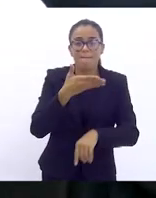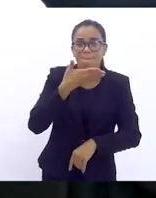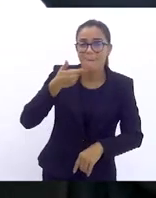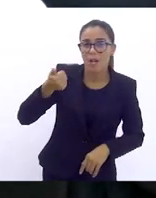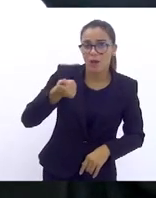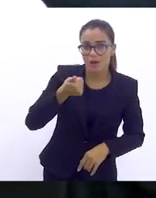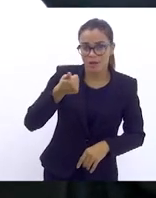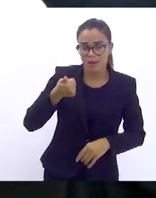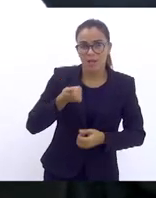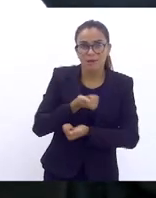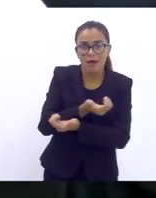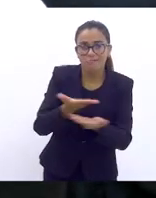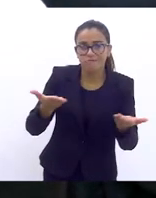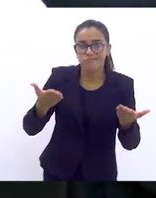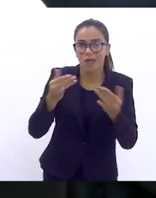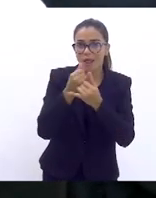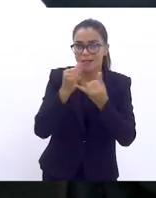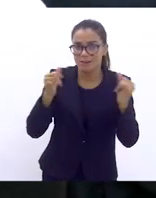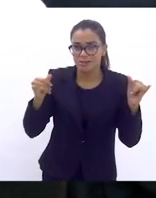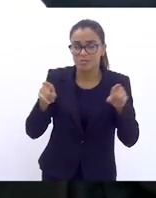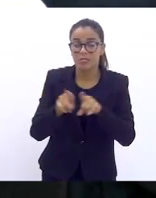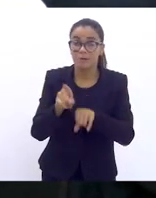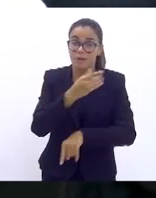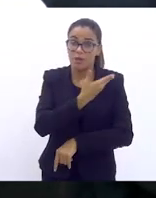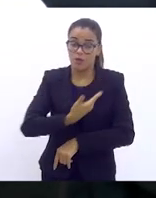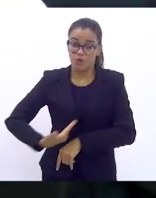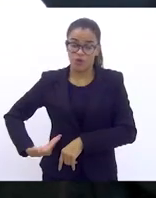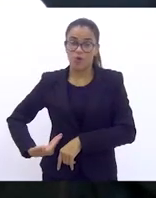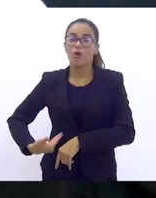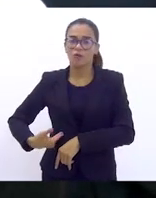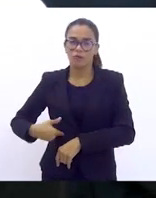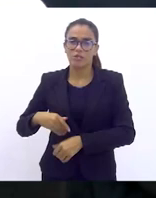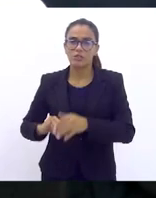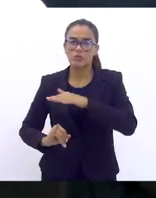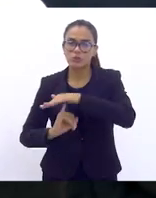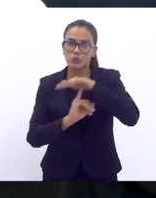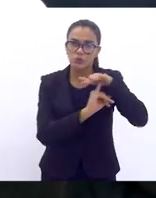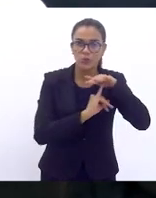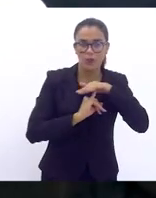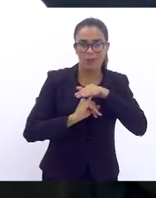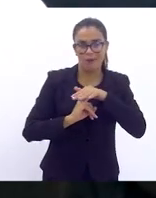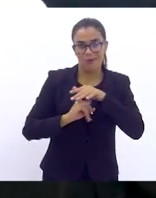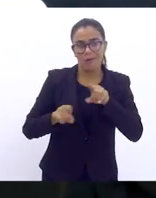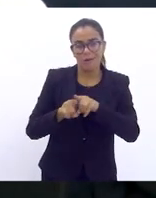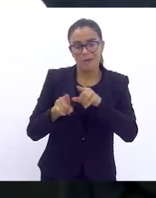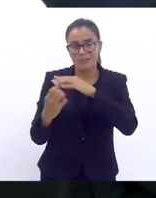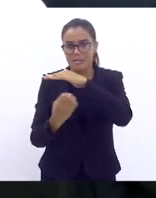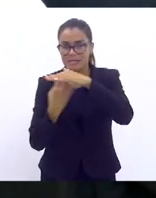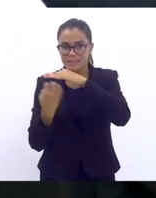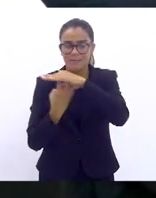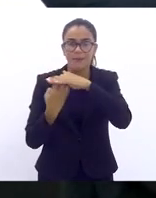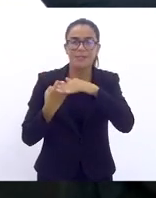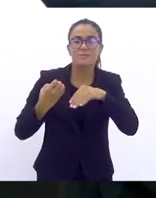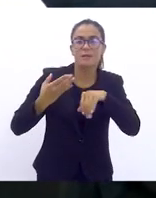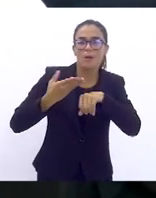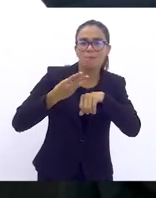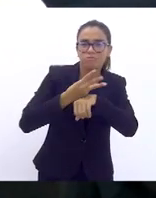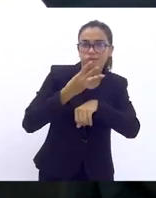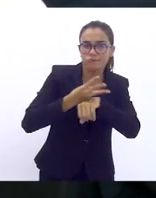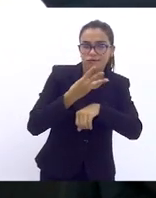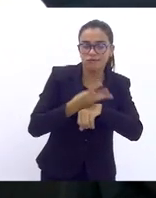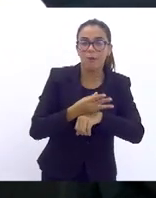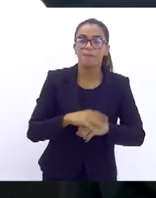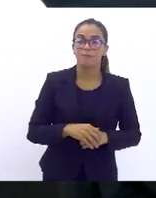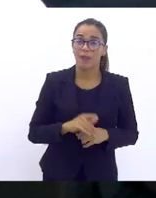energética com a governança a governança interstitucional incorporativa tá em todos os as marcas tendências porque